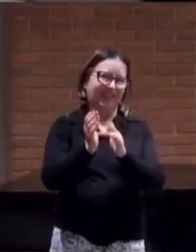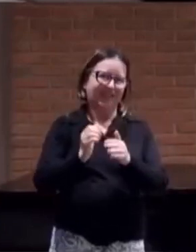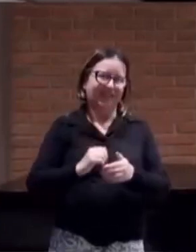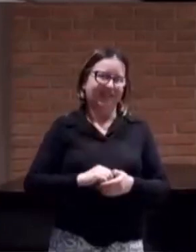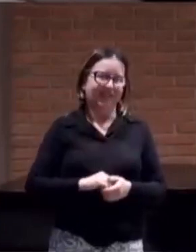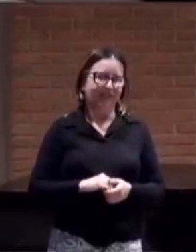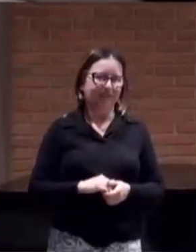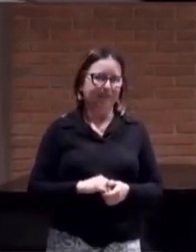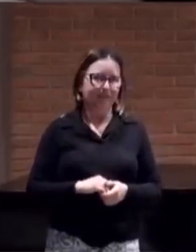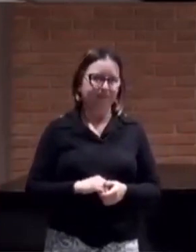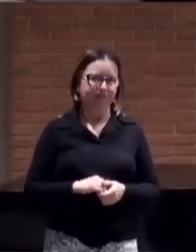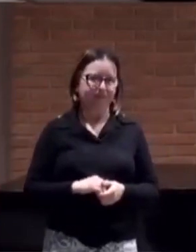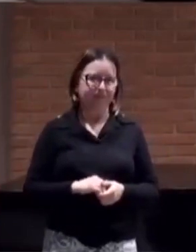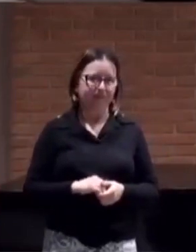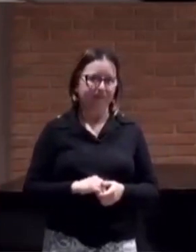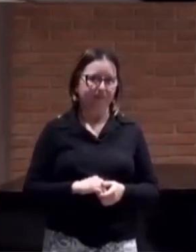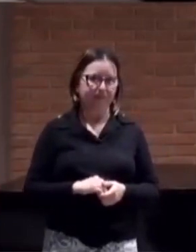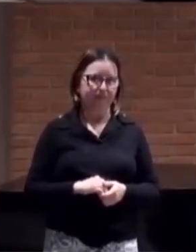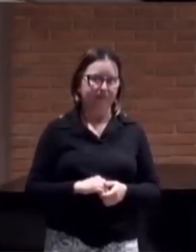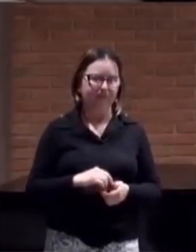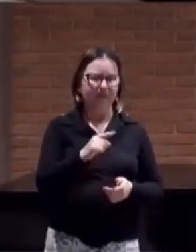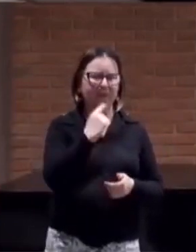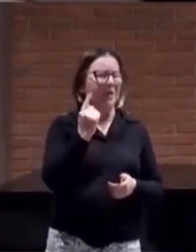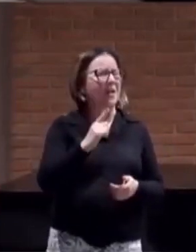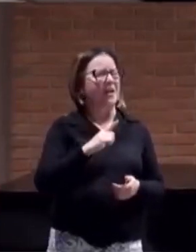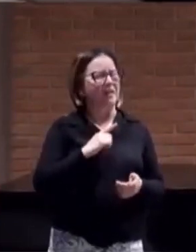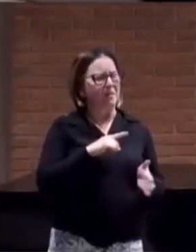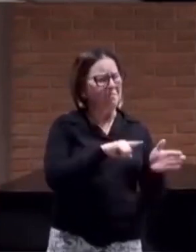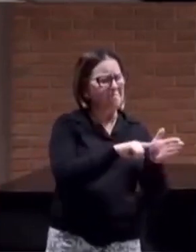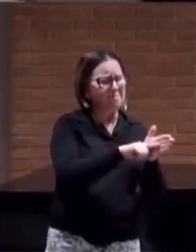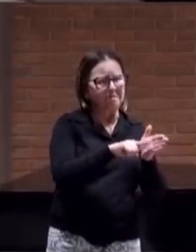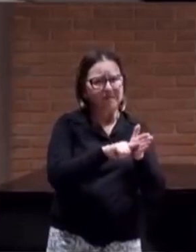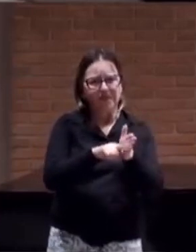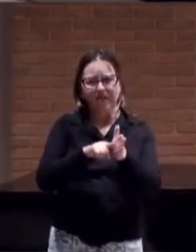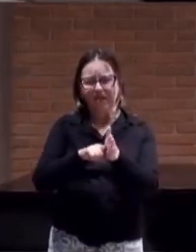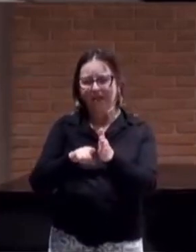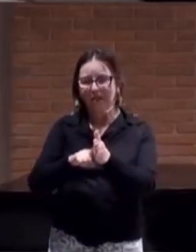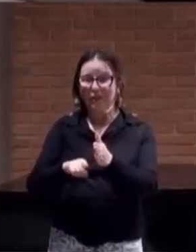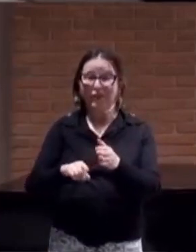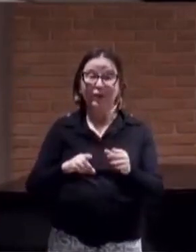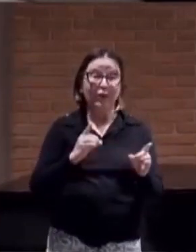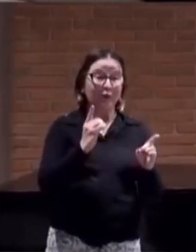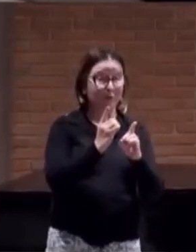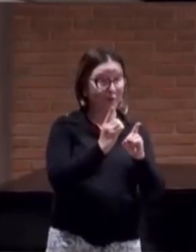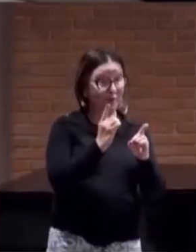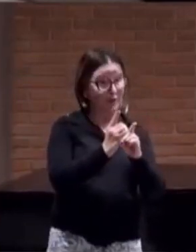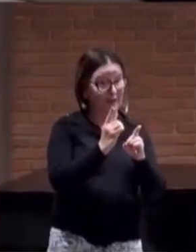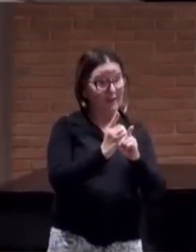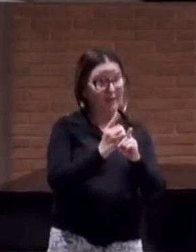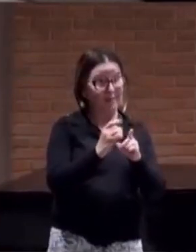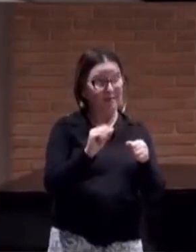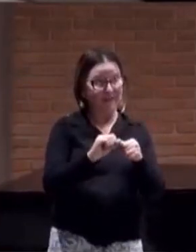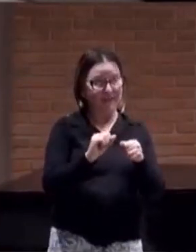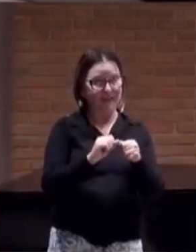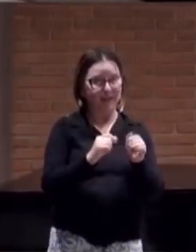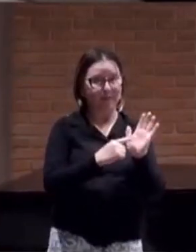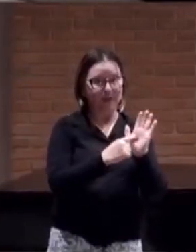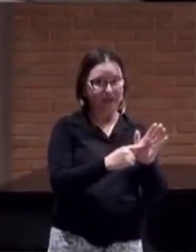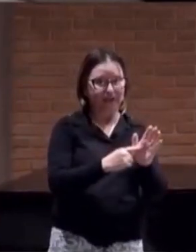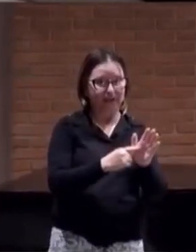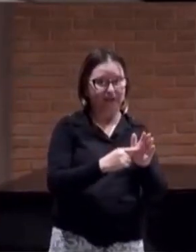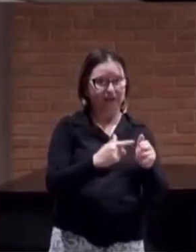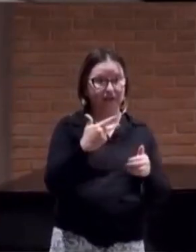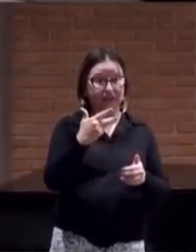E aqui nós temos uma série de perguntas feitas pelos discípulos mostrando que em 3 anos